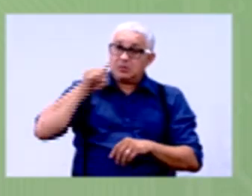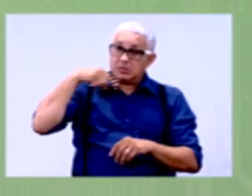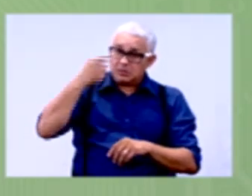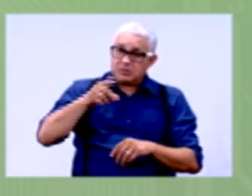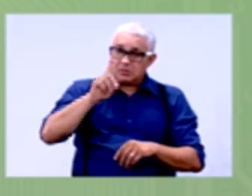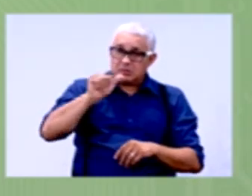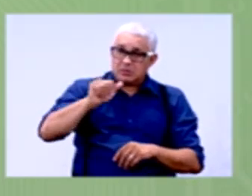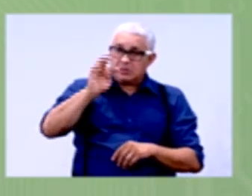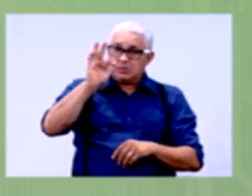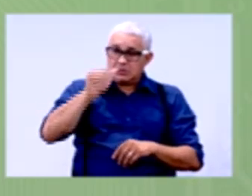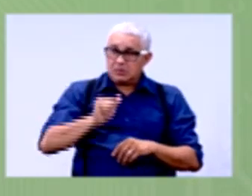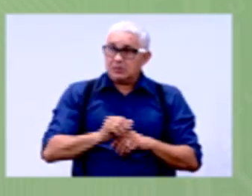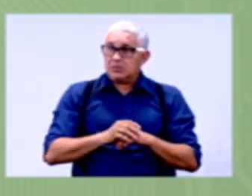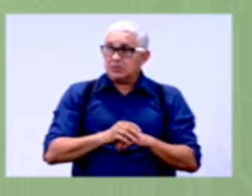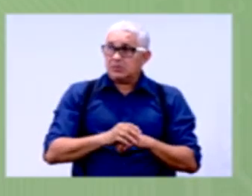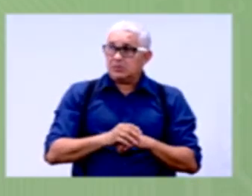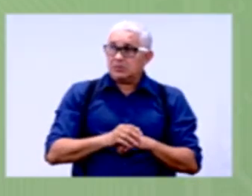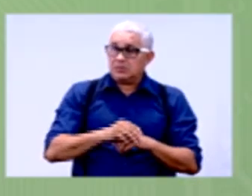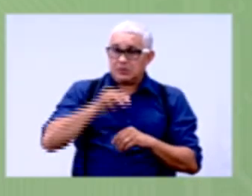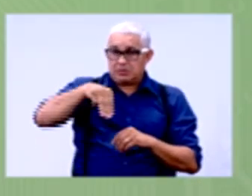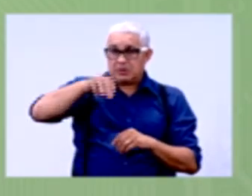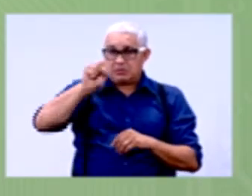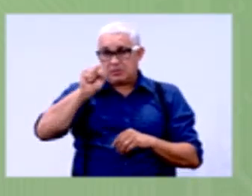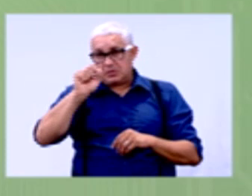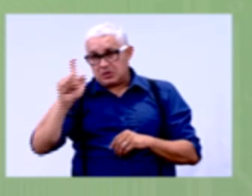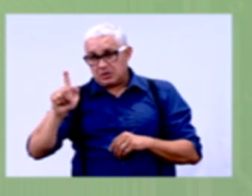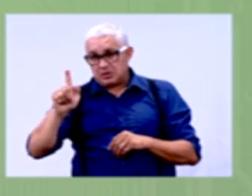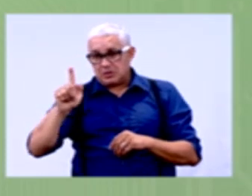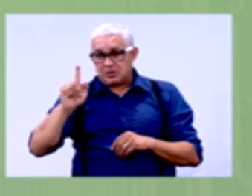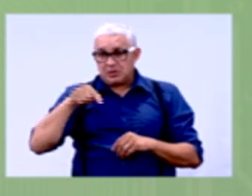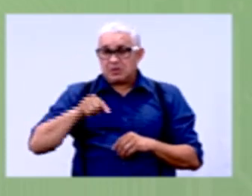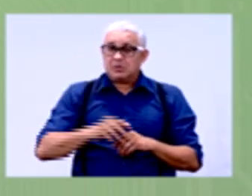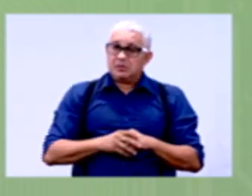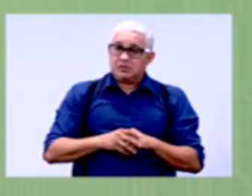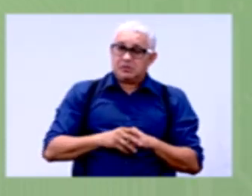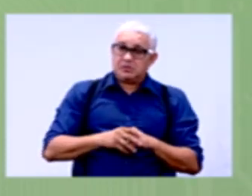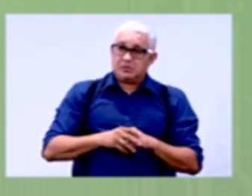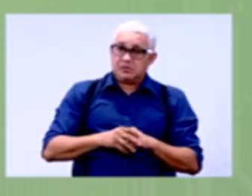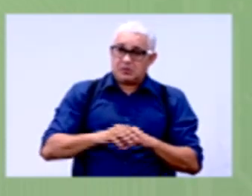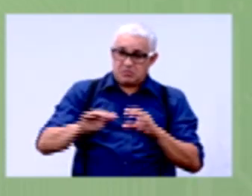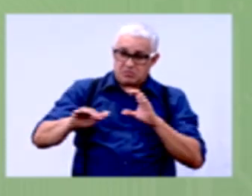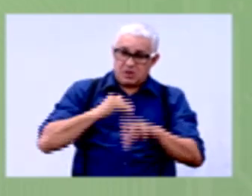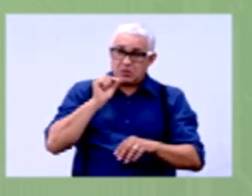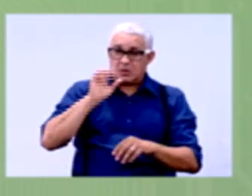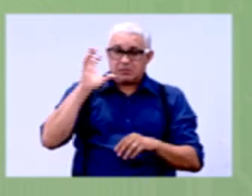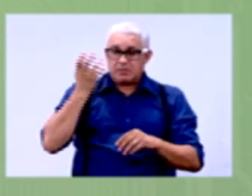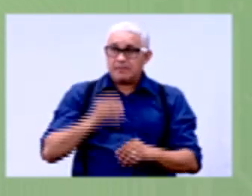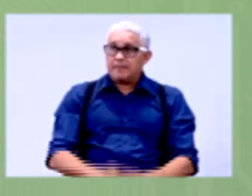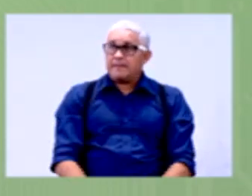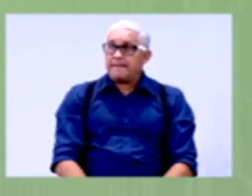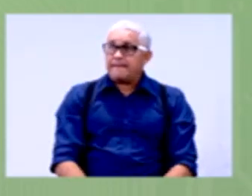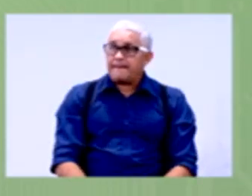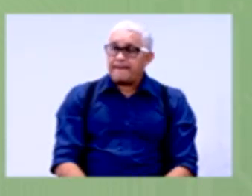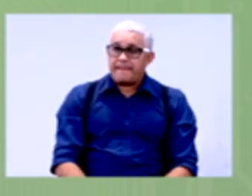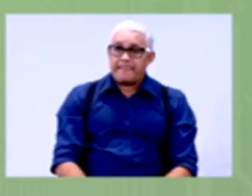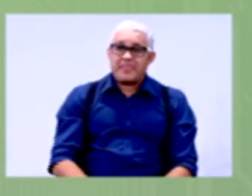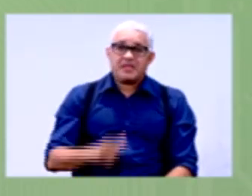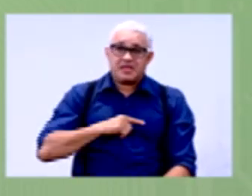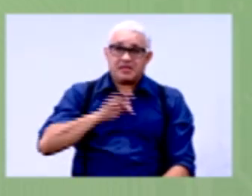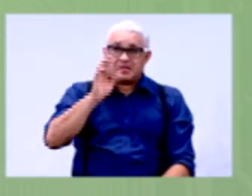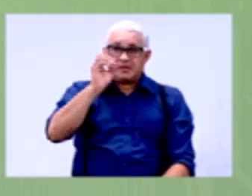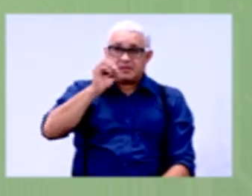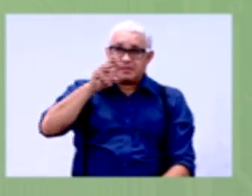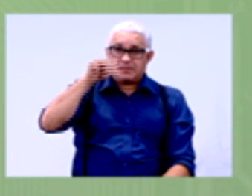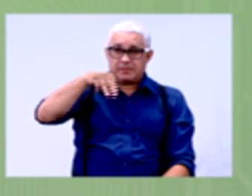data, né, que é o parâmetro.msg, que é a mensagem que vem processada lá. O que acontece, né? A gente tem um formulário